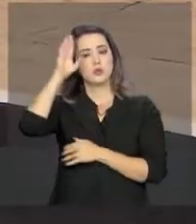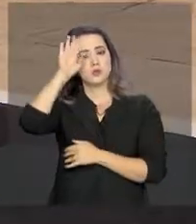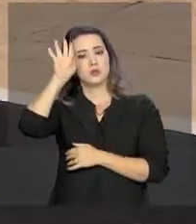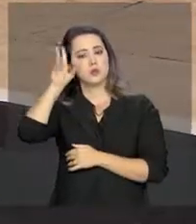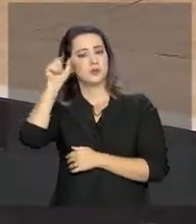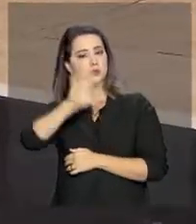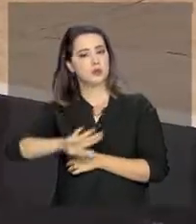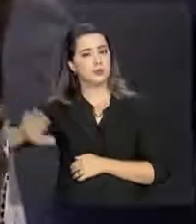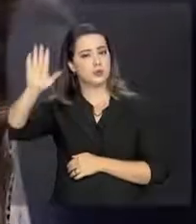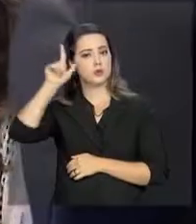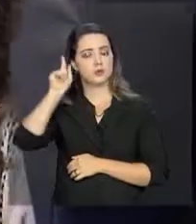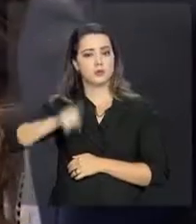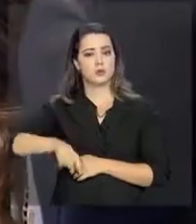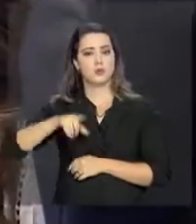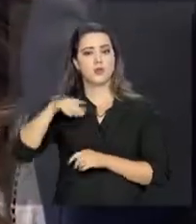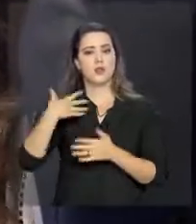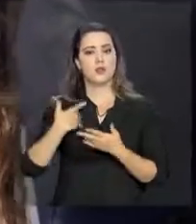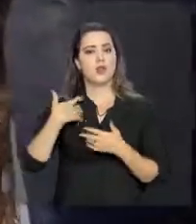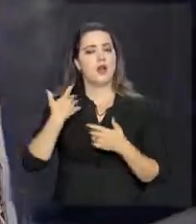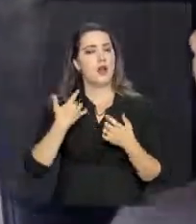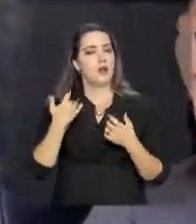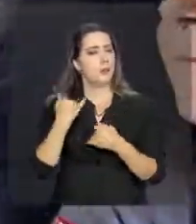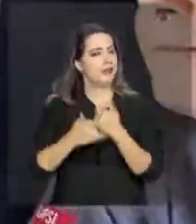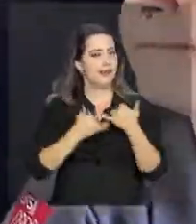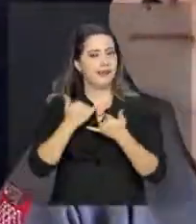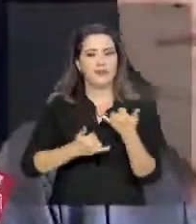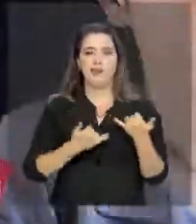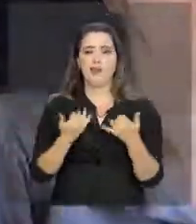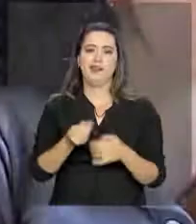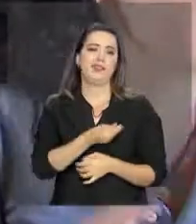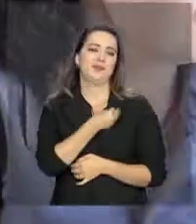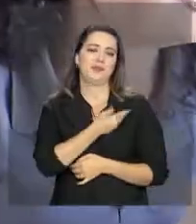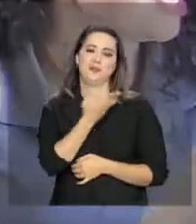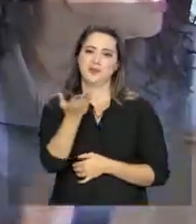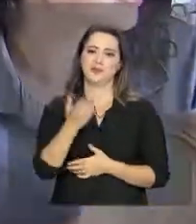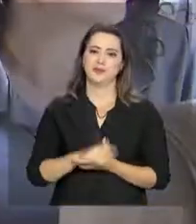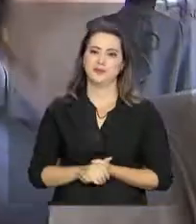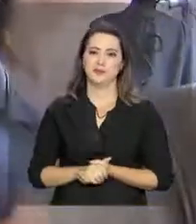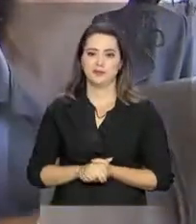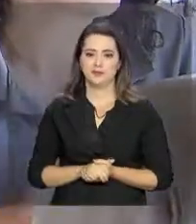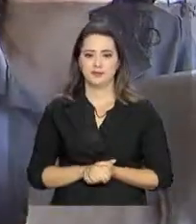de todo o país. A descontração faz parte da rotina.